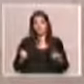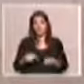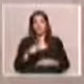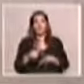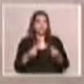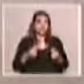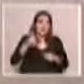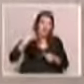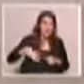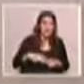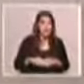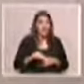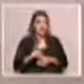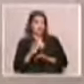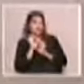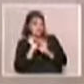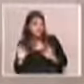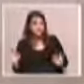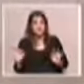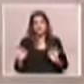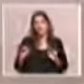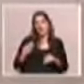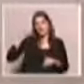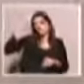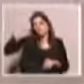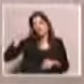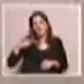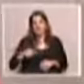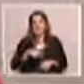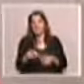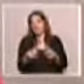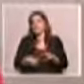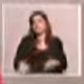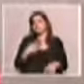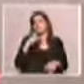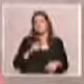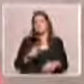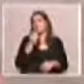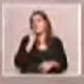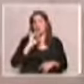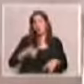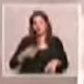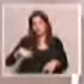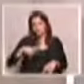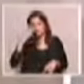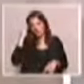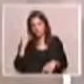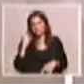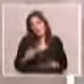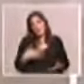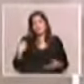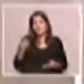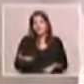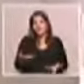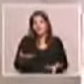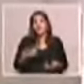ou caro ou fino, e portanto é um pouco de desperdício estar a dar a pessoas que não percebem o que é que estão a comer, ou chamamos nós, e o que é uma pena. Porque... Mas, por